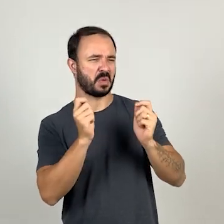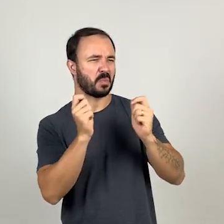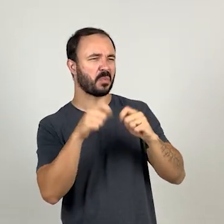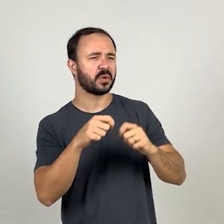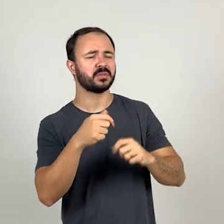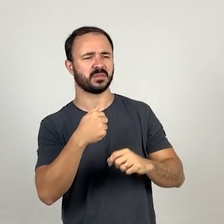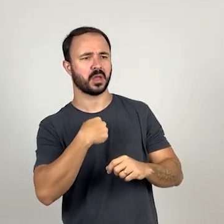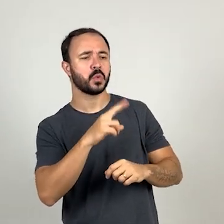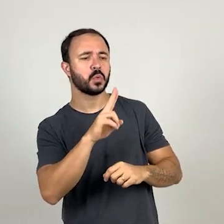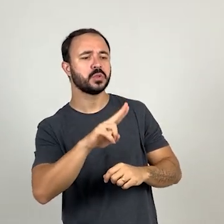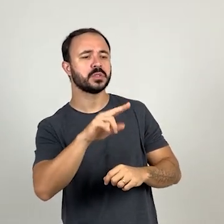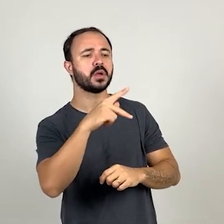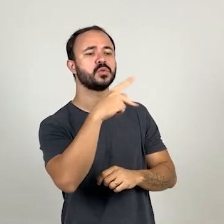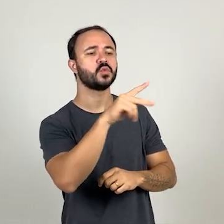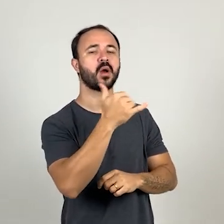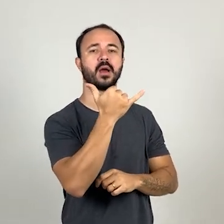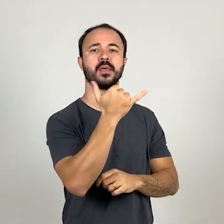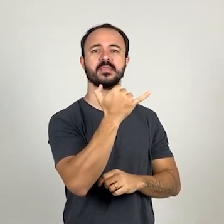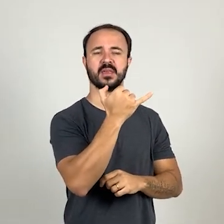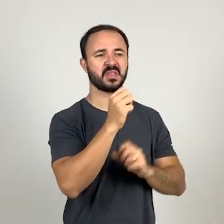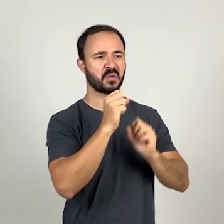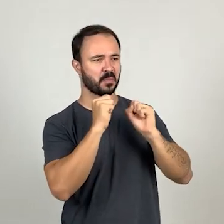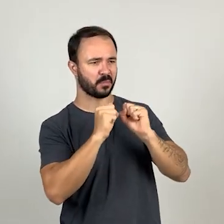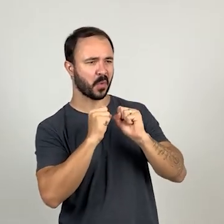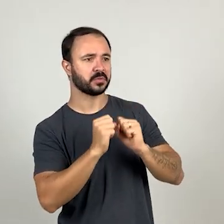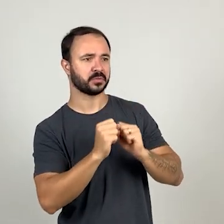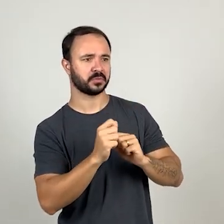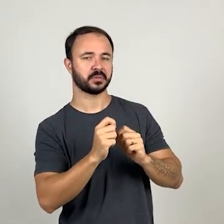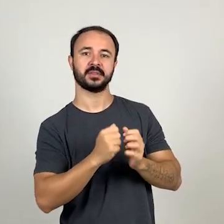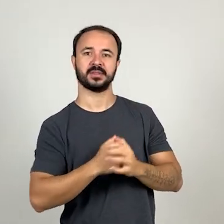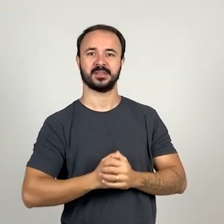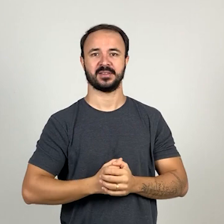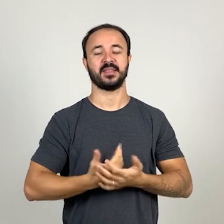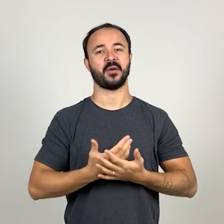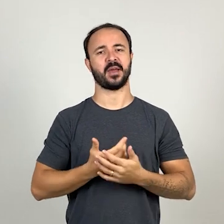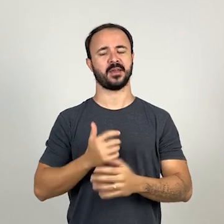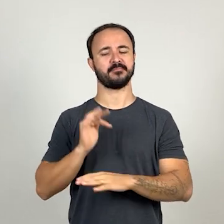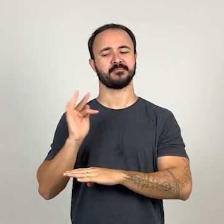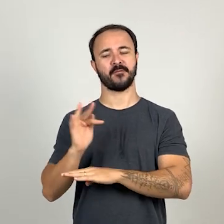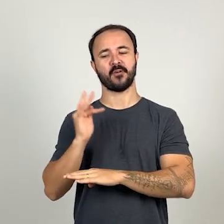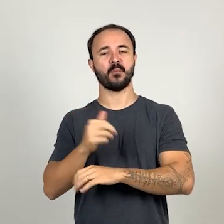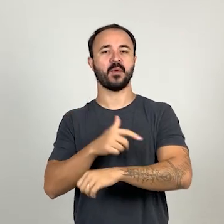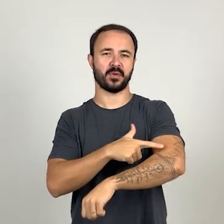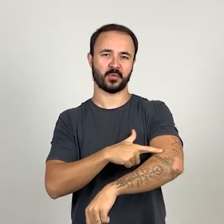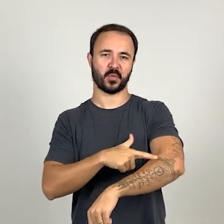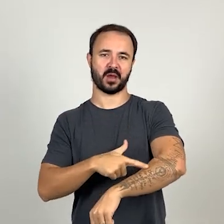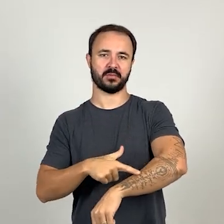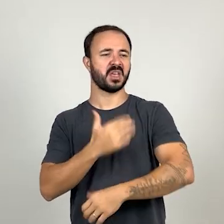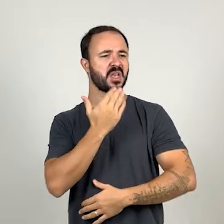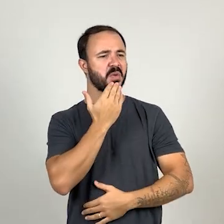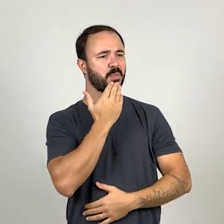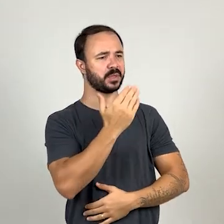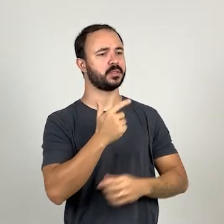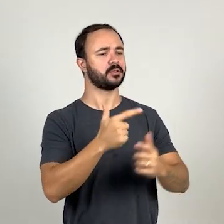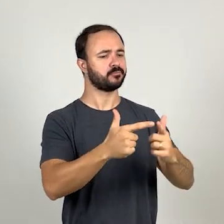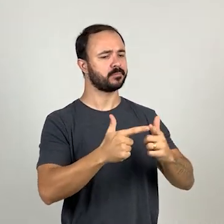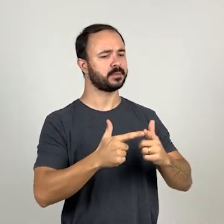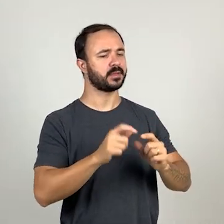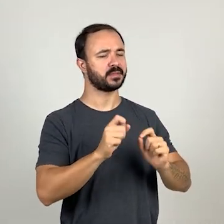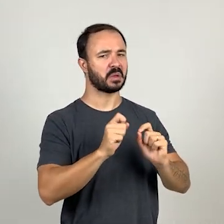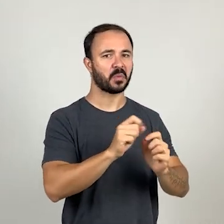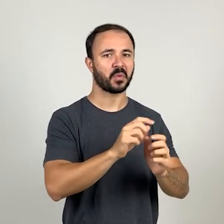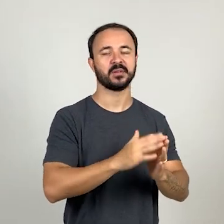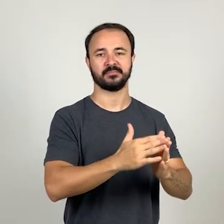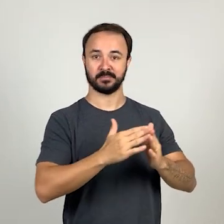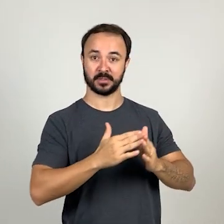favor, usar sua caneta? Então, é uma forma polida, uma forma elegante de você pedir permissão para alguém para você fazer